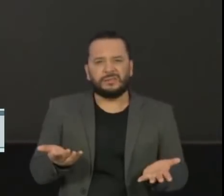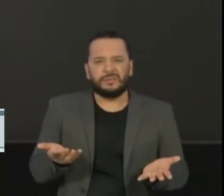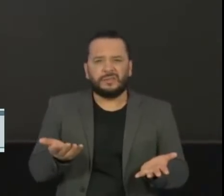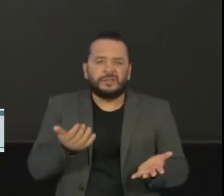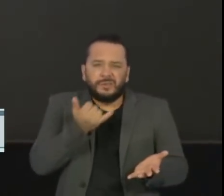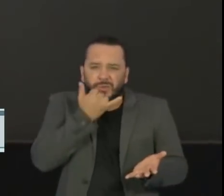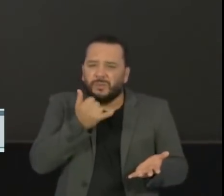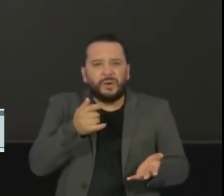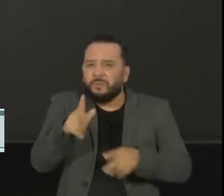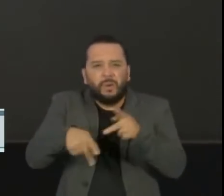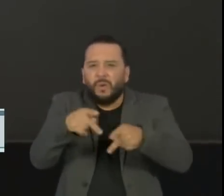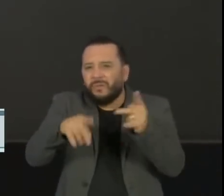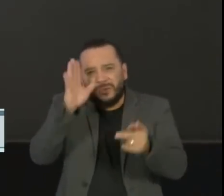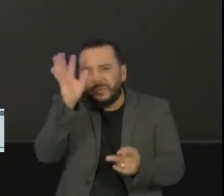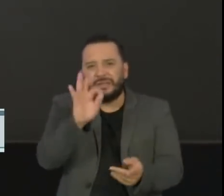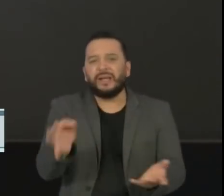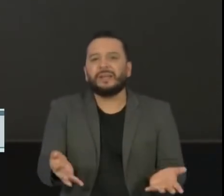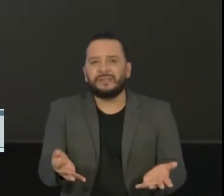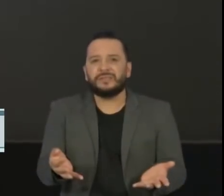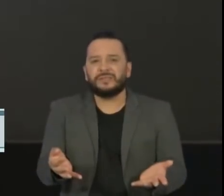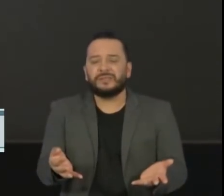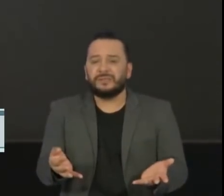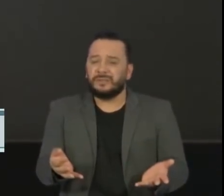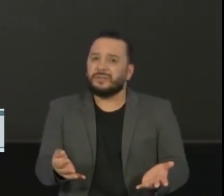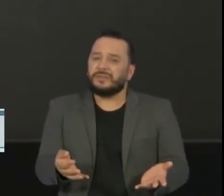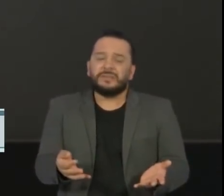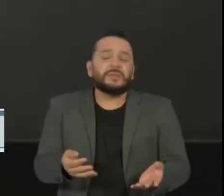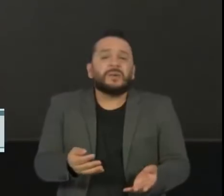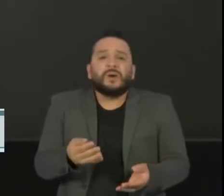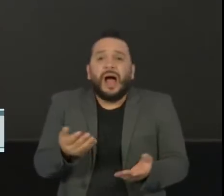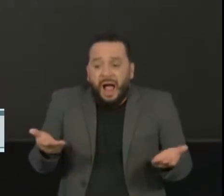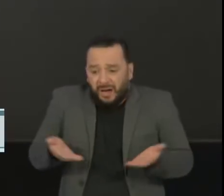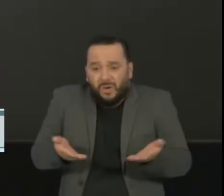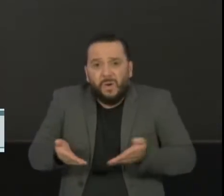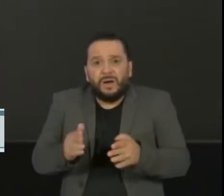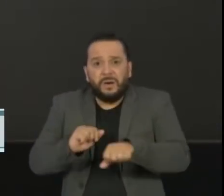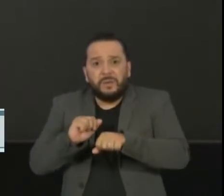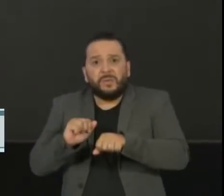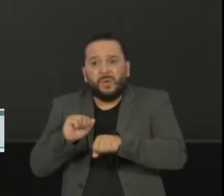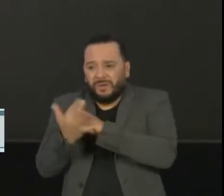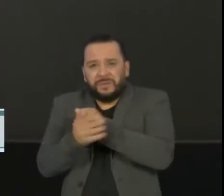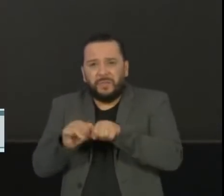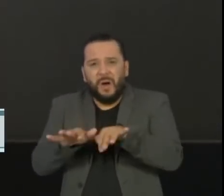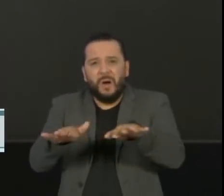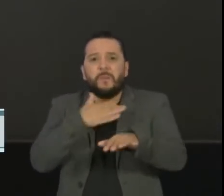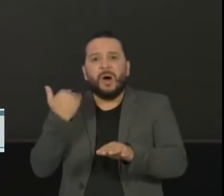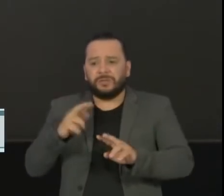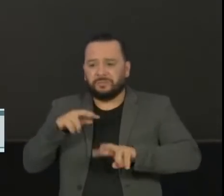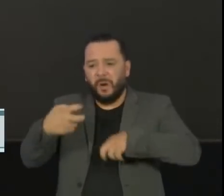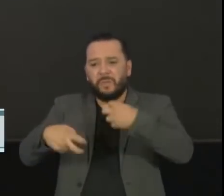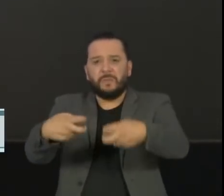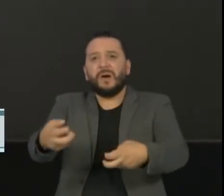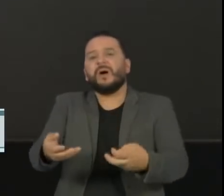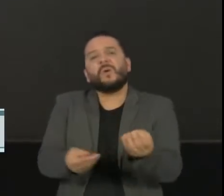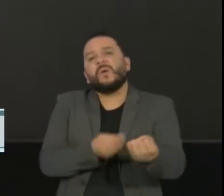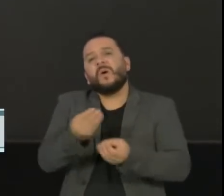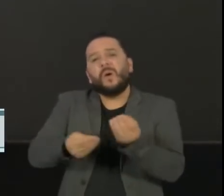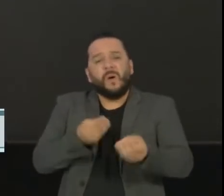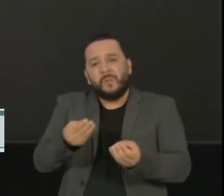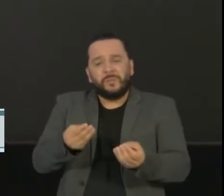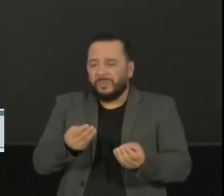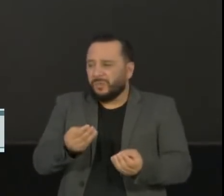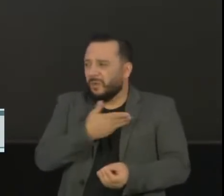retroceder junto com essas mortes, qual é o peso disso para o governo e como mudar essa mentalidade